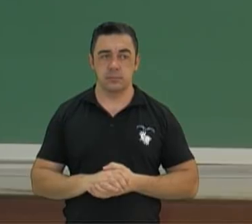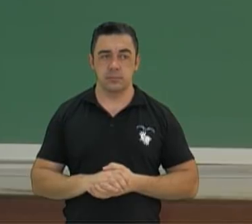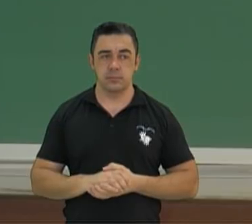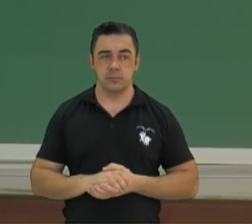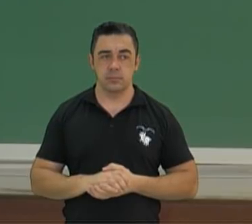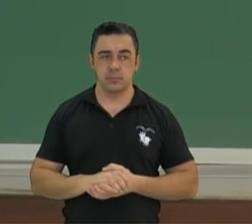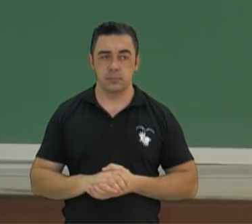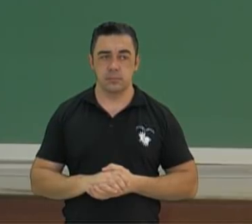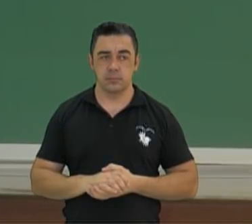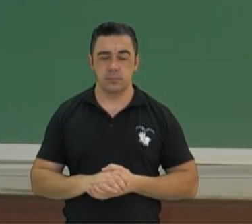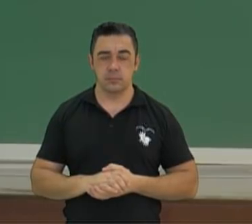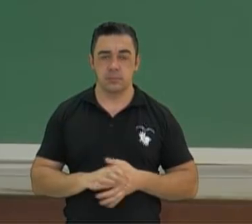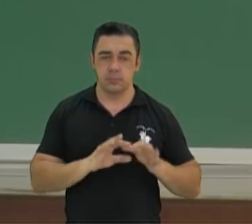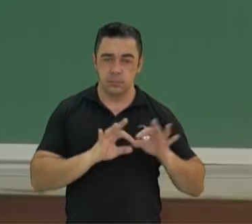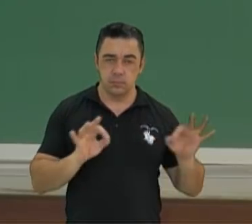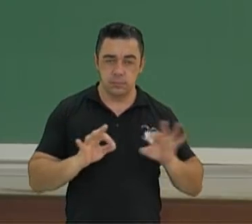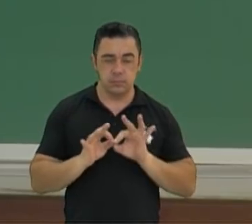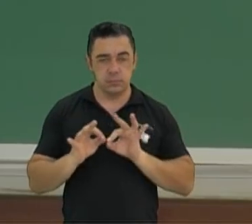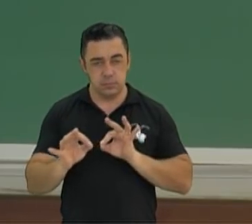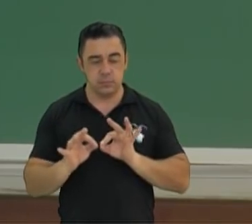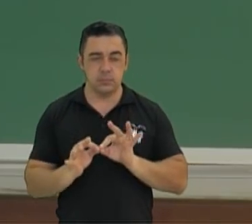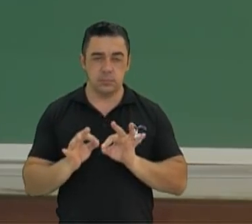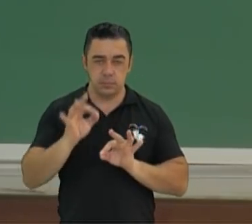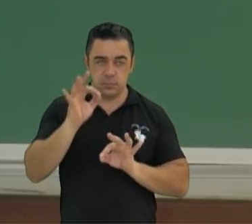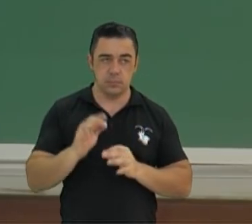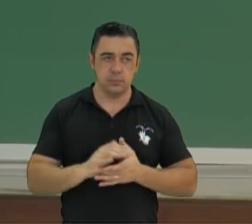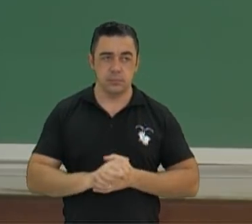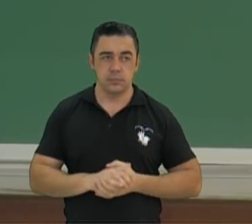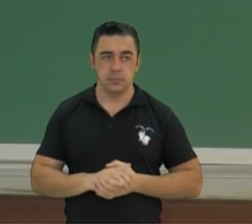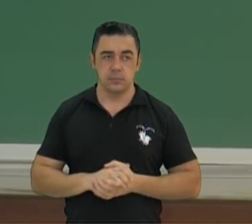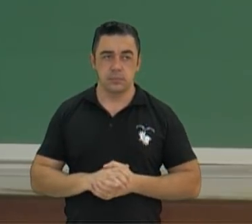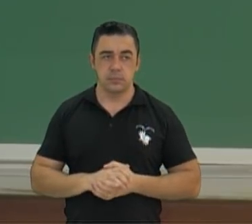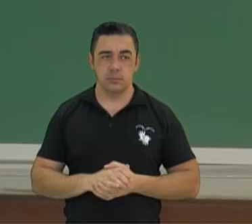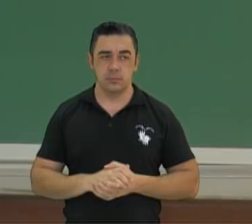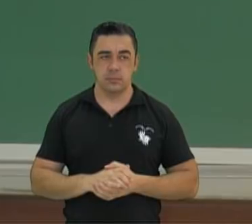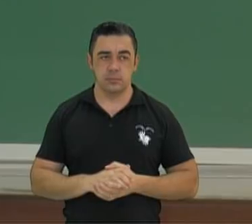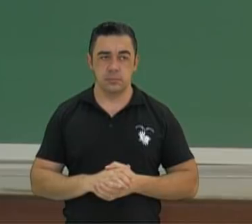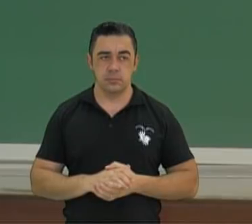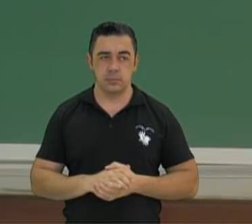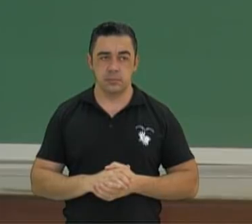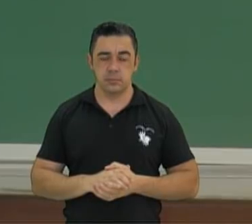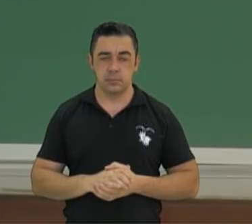ó. Comprimento vezes largura vezes altura, ó. Comprimento,